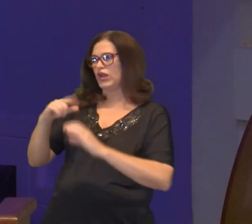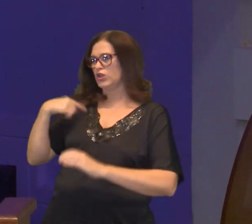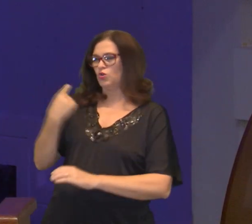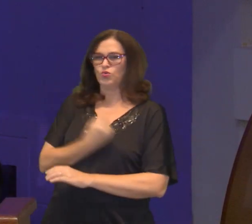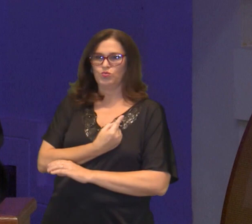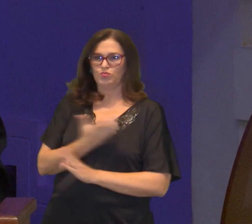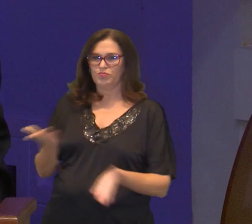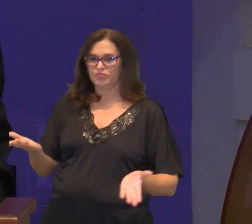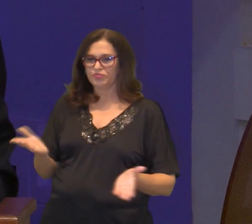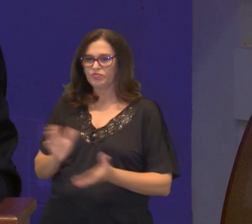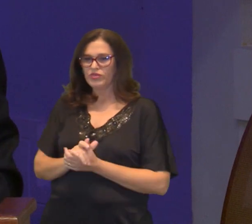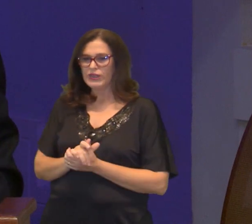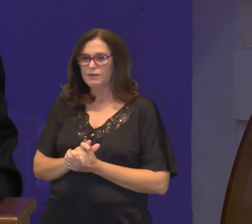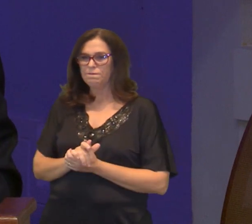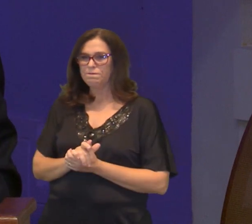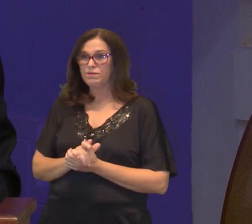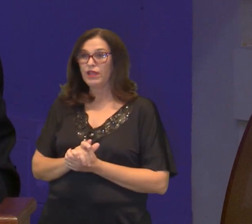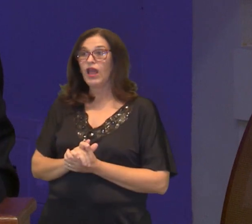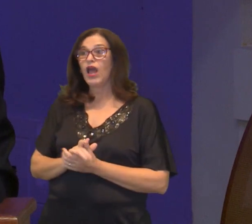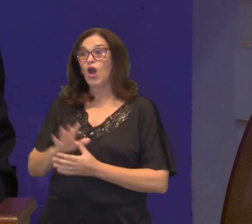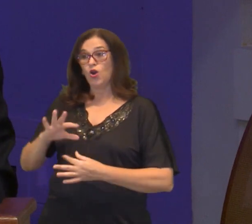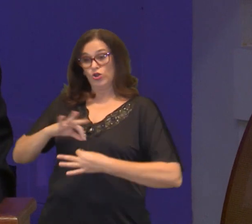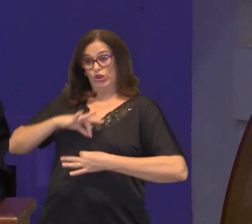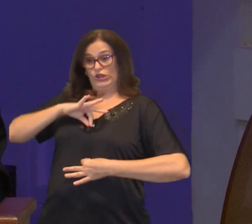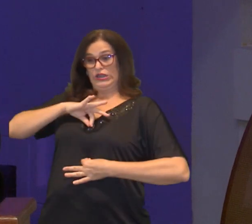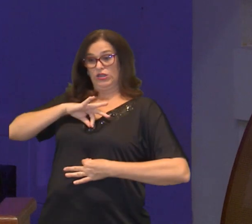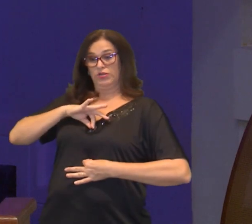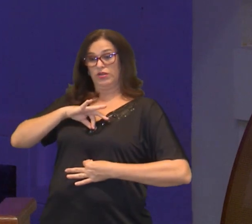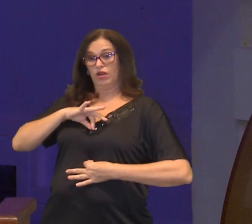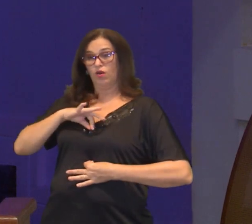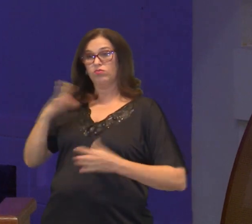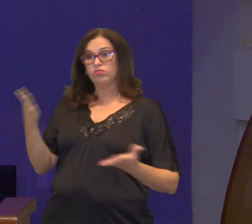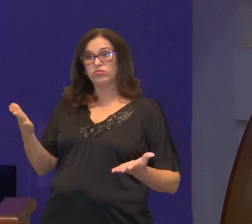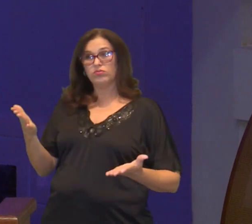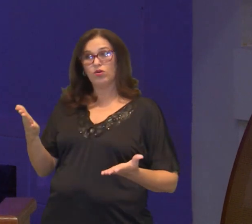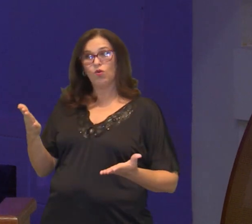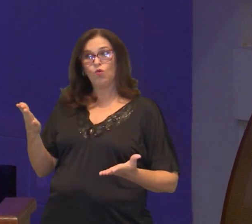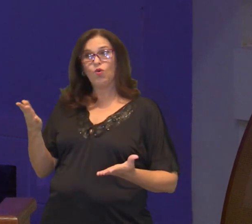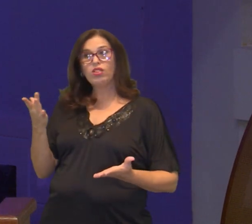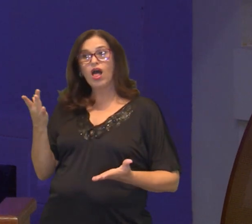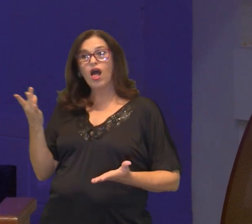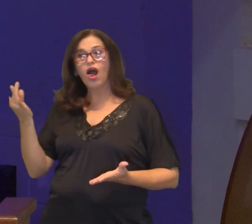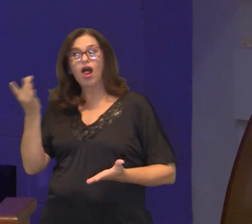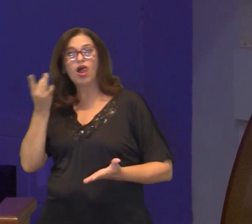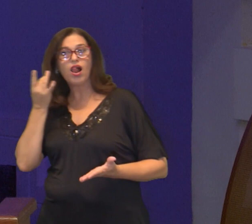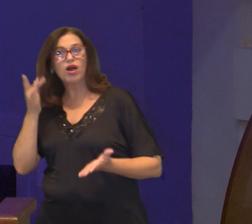Quando ele se comunica com um ser espiritual, é um ser espiritual que está enganando ele.